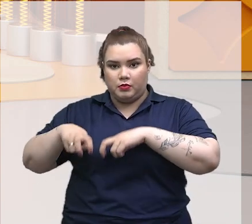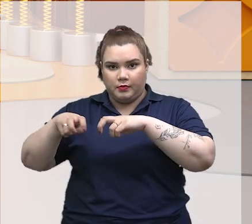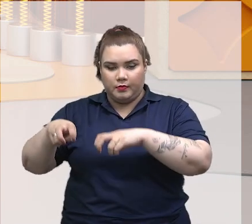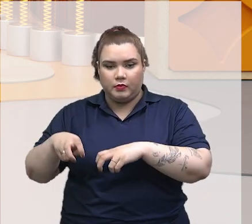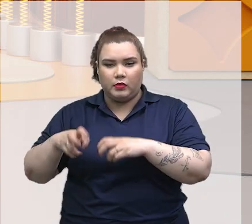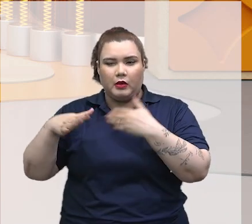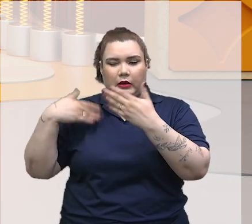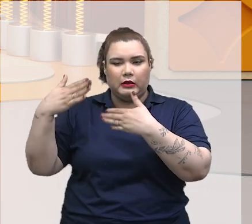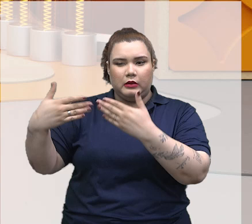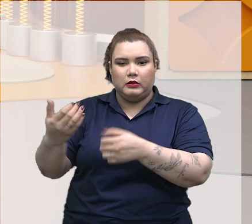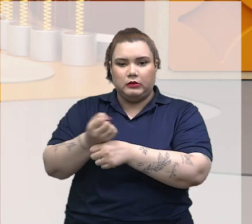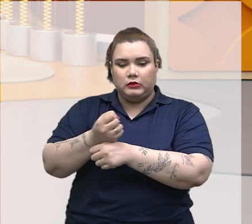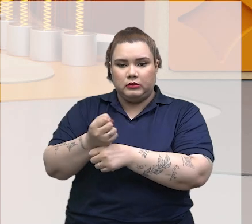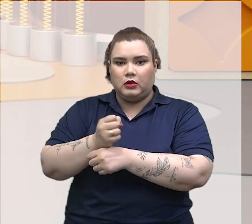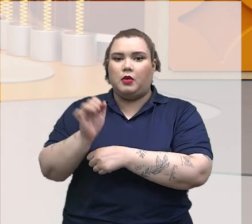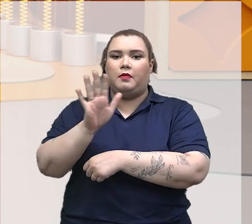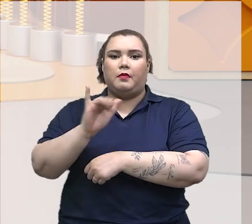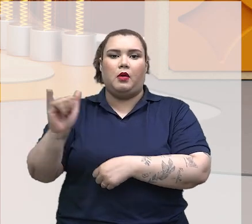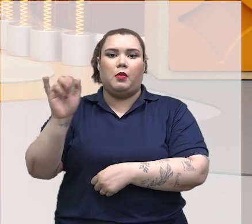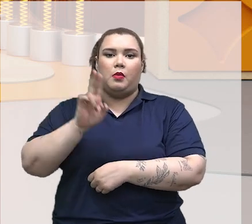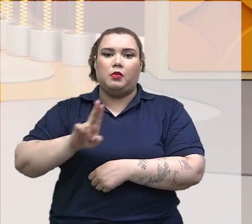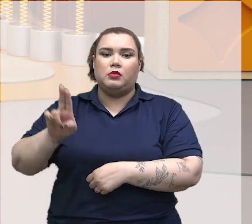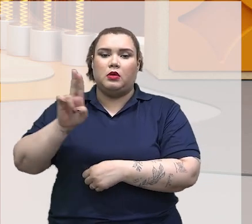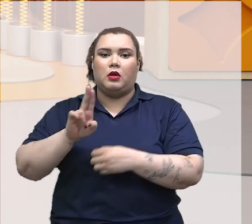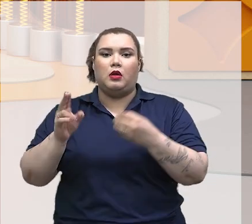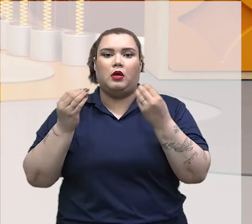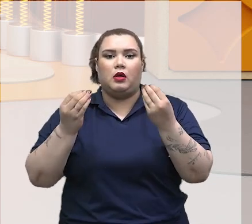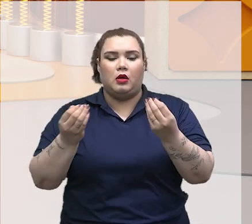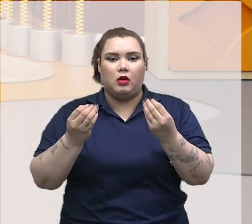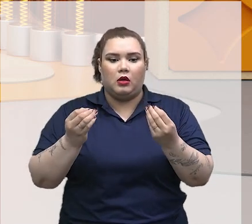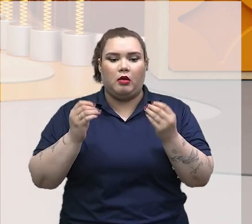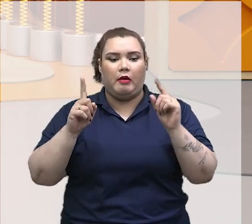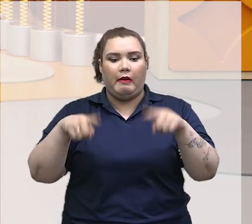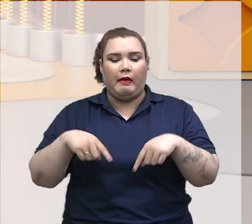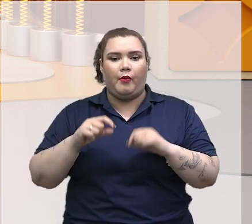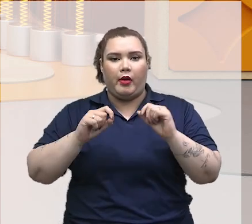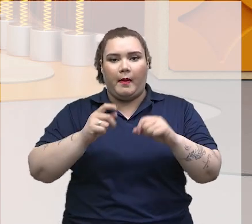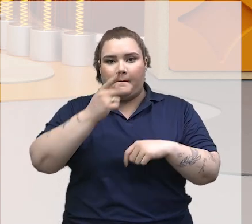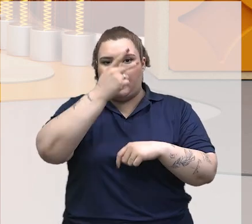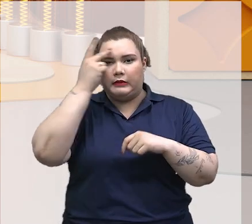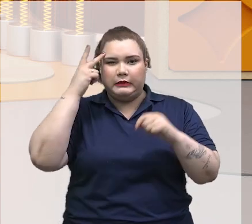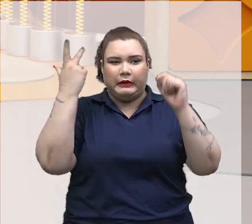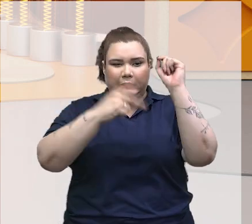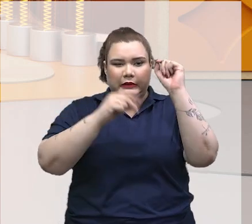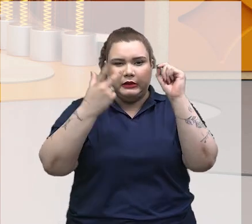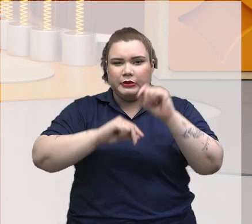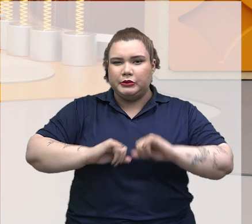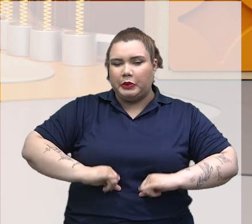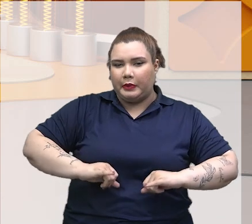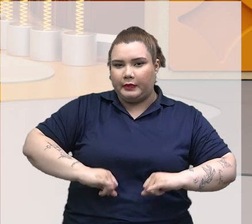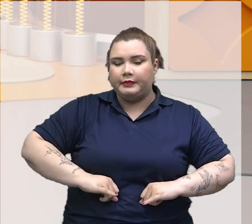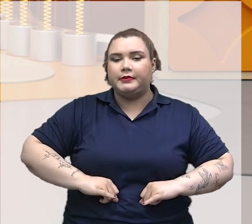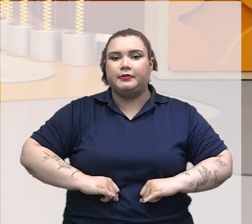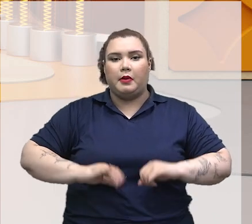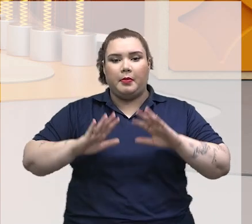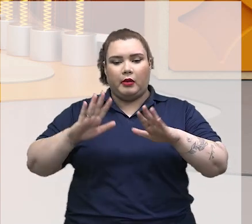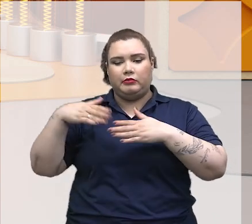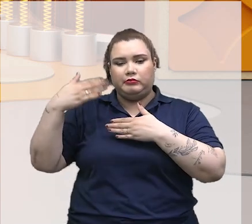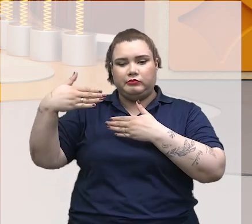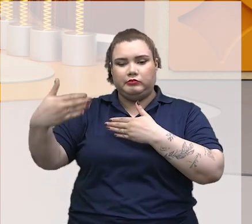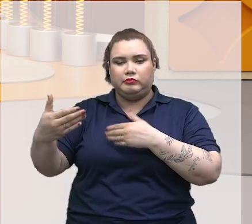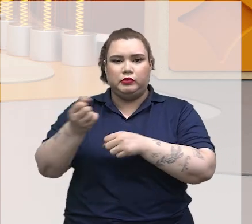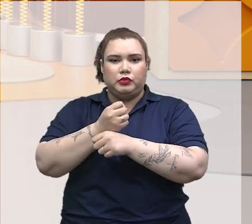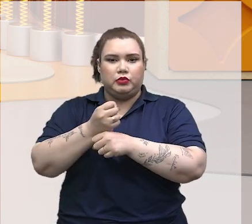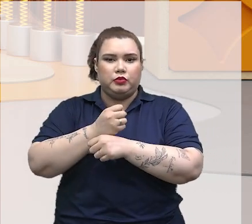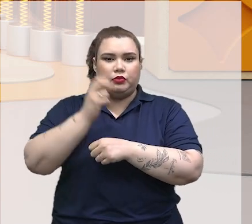muito tempo depois ela também vai ser utilizada para práticas de tortura, tá certo? Mas isso é ao longo do tempo, então,